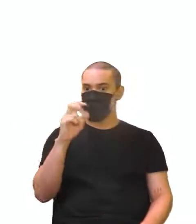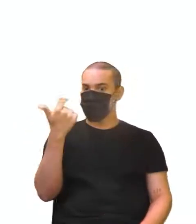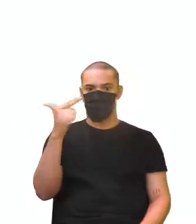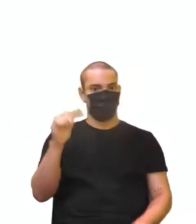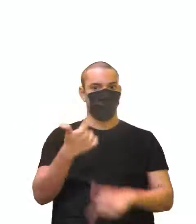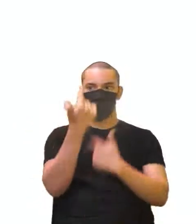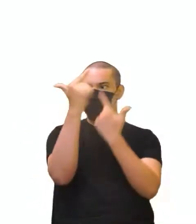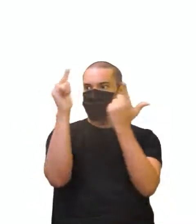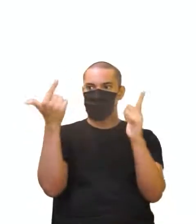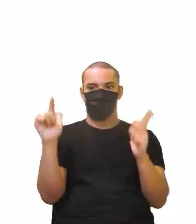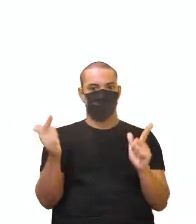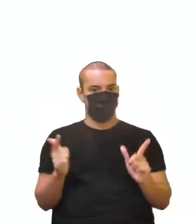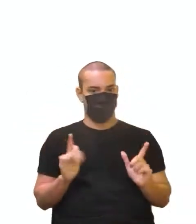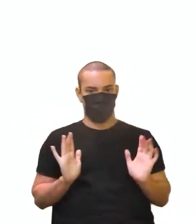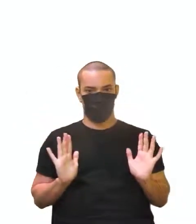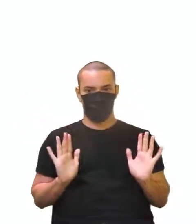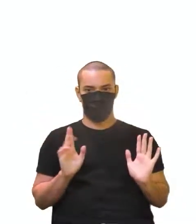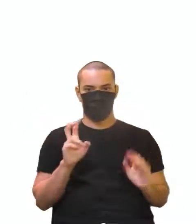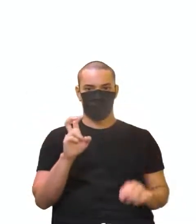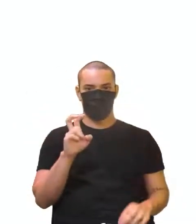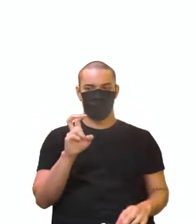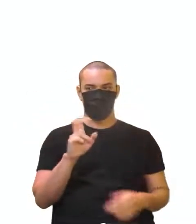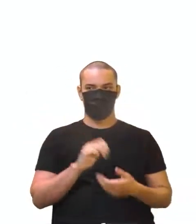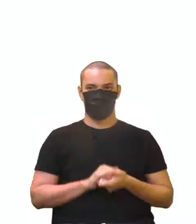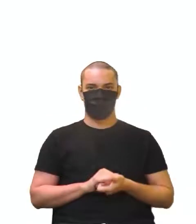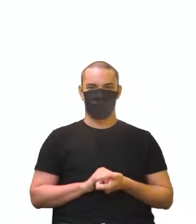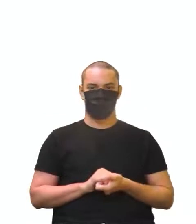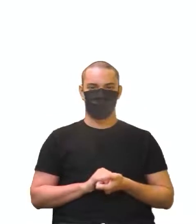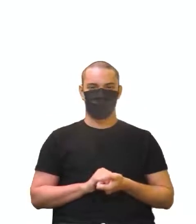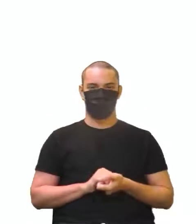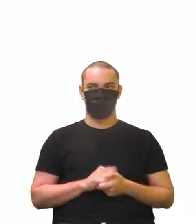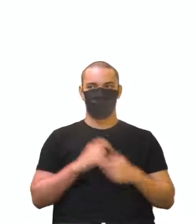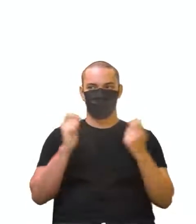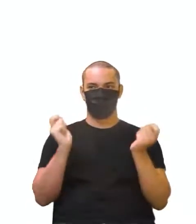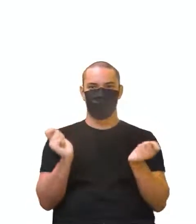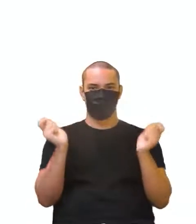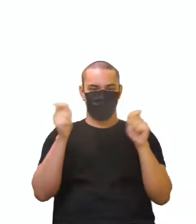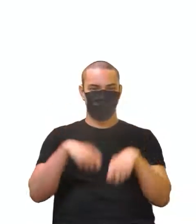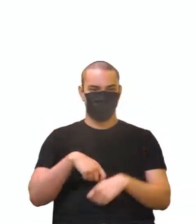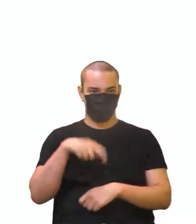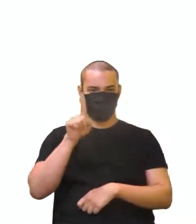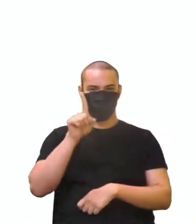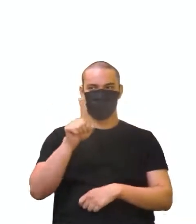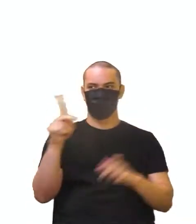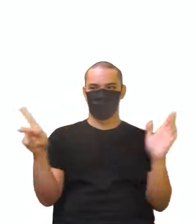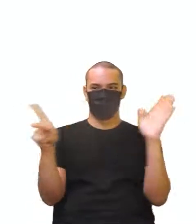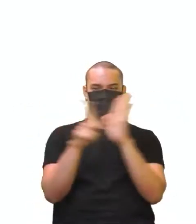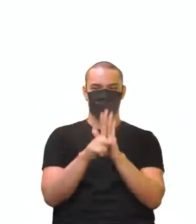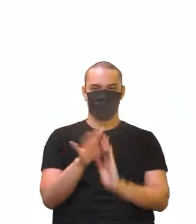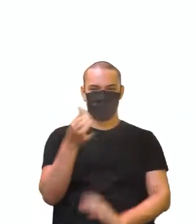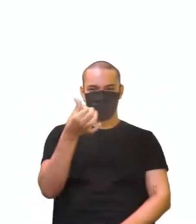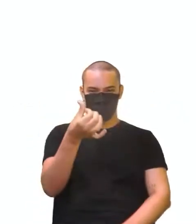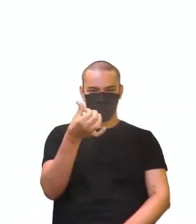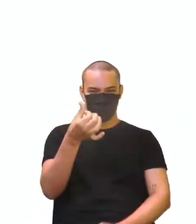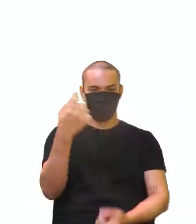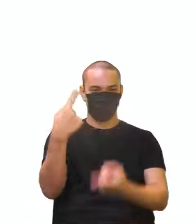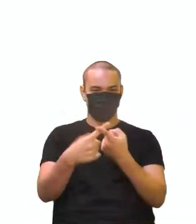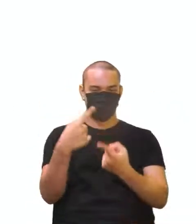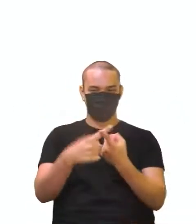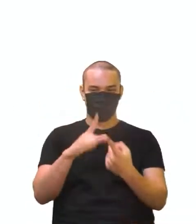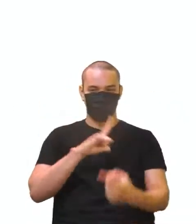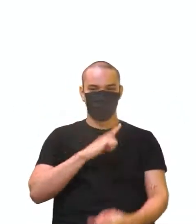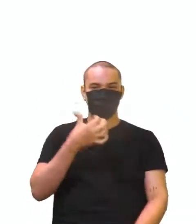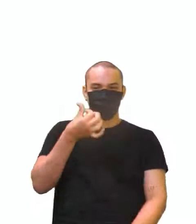lado do quadrado que tenha o número 5. Então, é a possibilidade de 1 para 6, porque eu tenho 6 lados